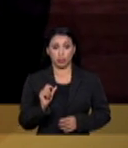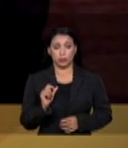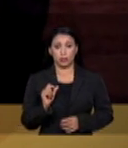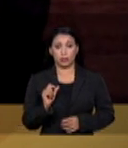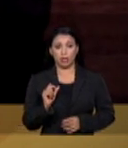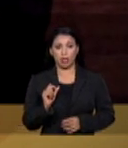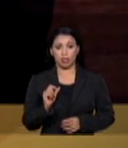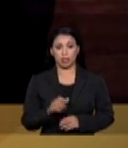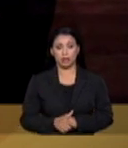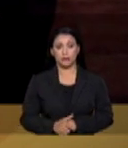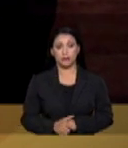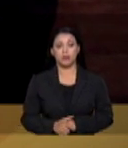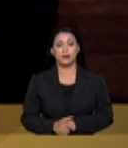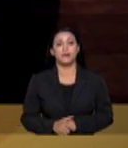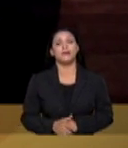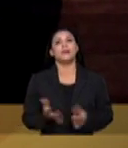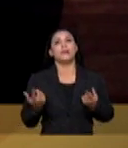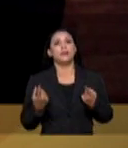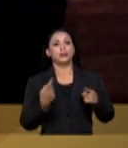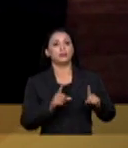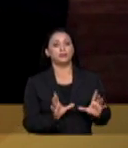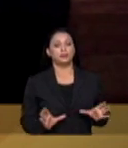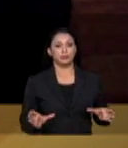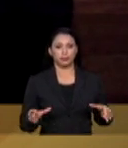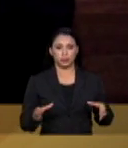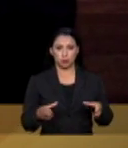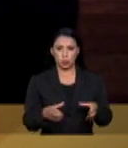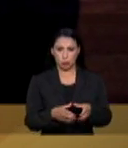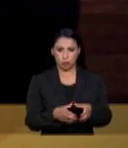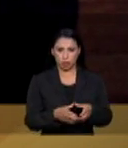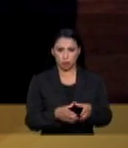praticado contra a comunidade